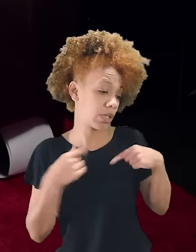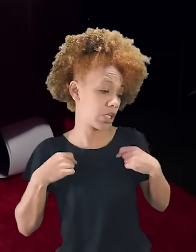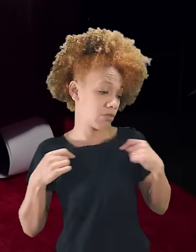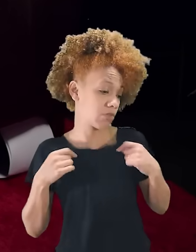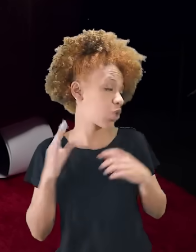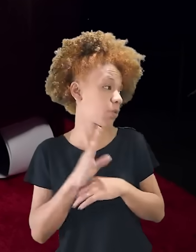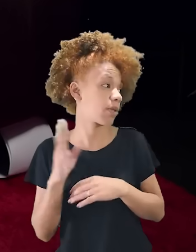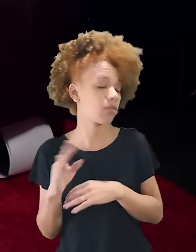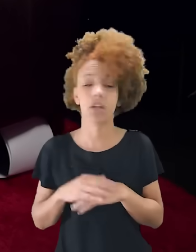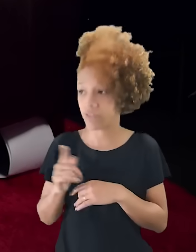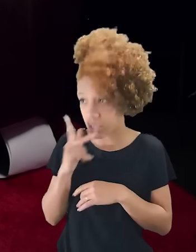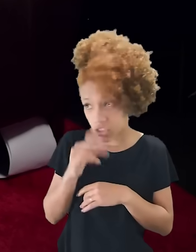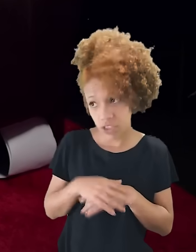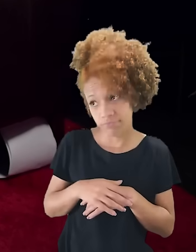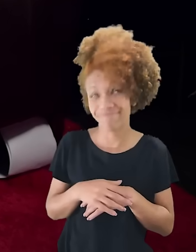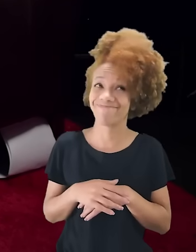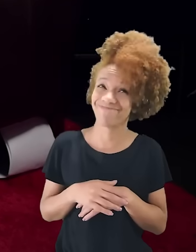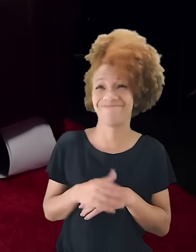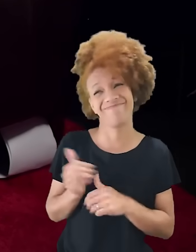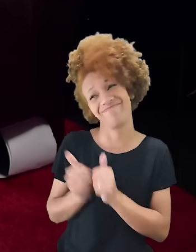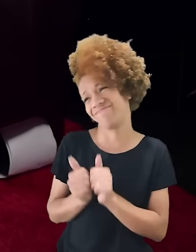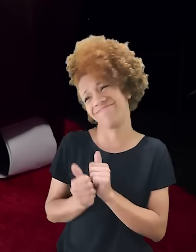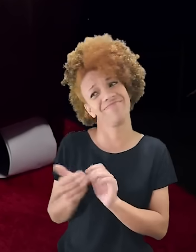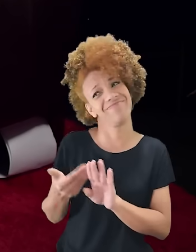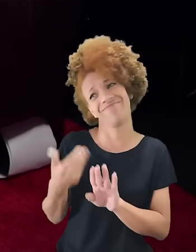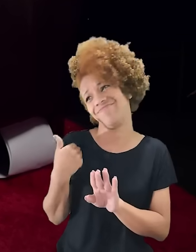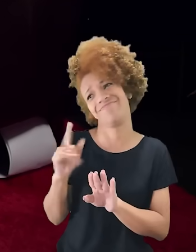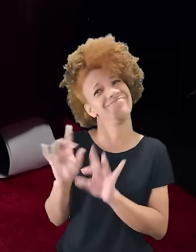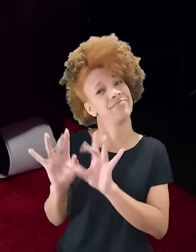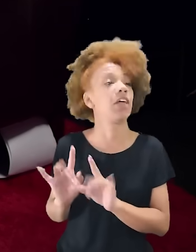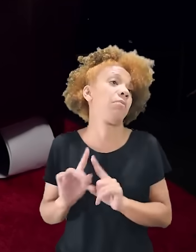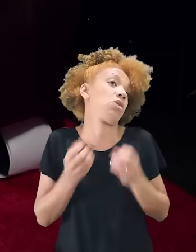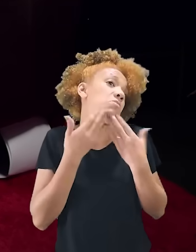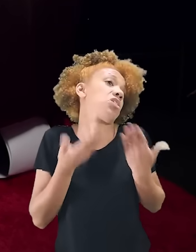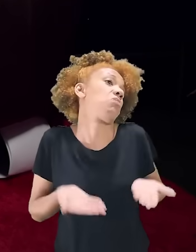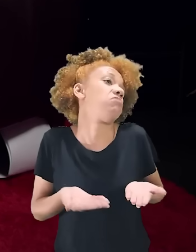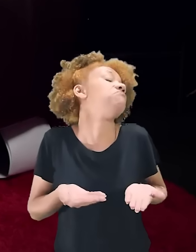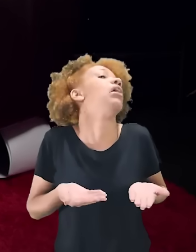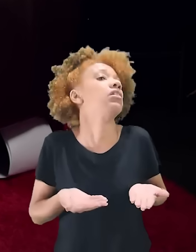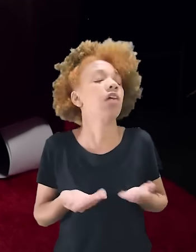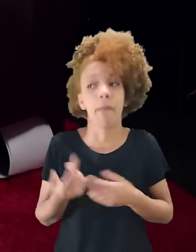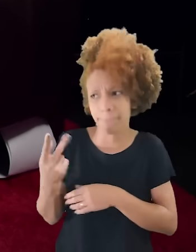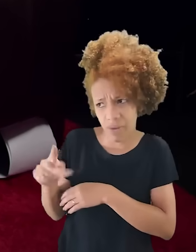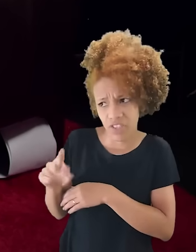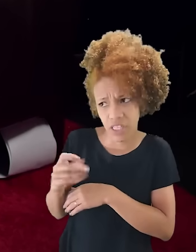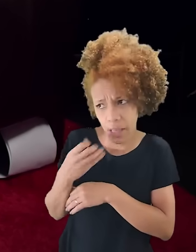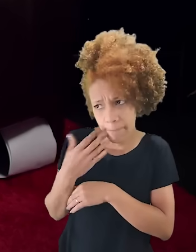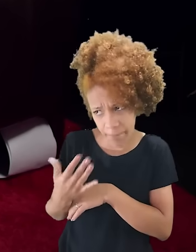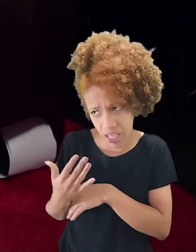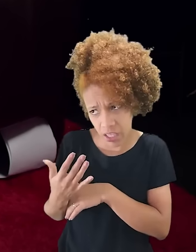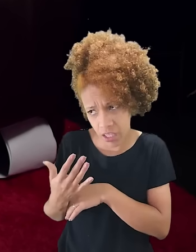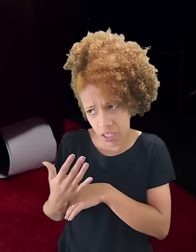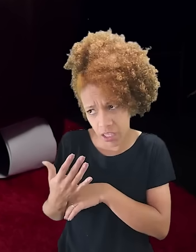bermuda e camisa do Botafogo e a você acho que tá Mai é camisa de time não entra Então mas eu tô mas eu me sinto bem e aí como é que funciona isso PR você você